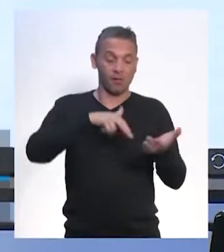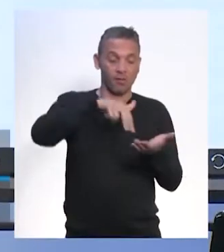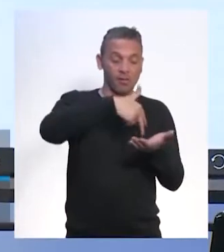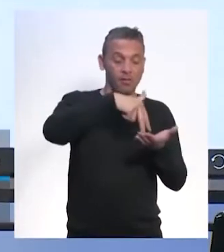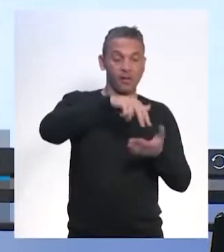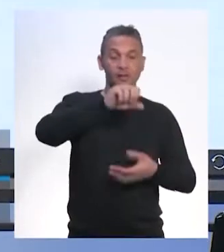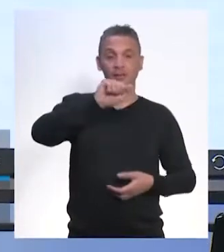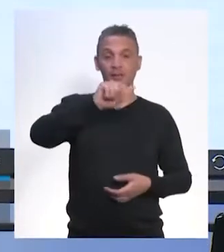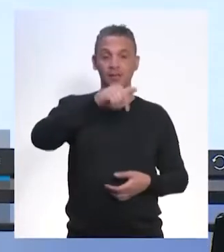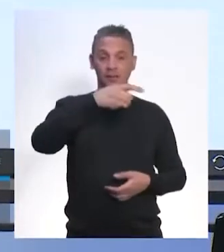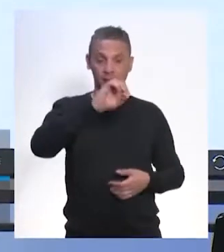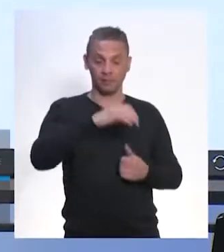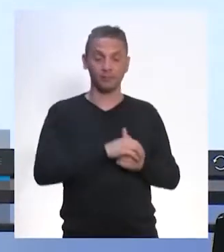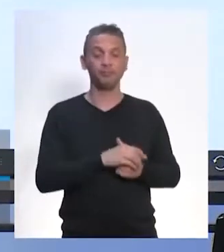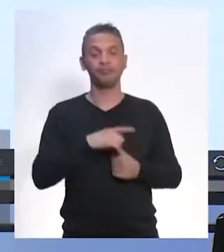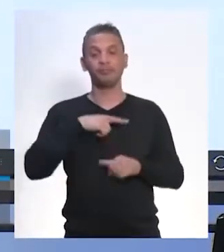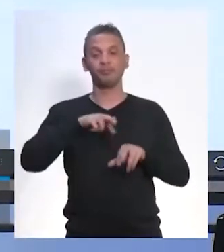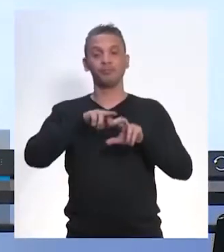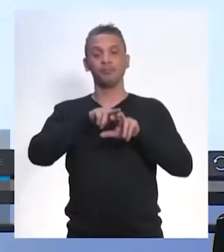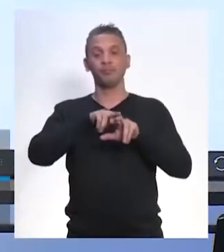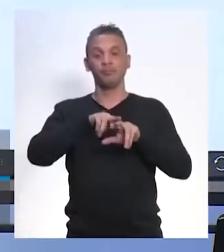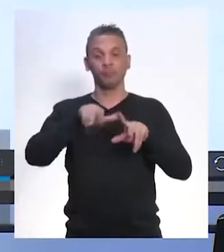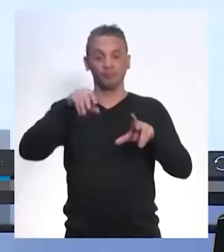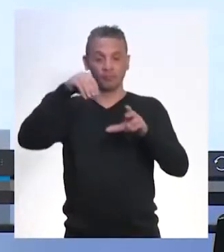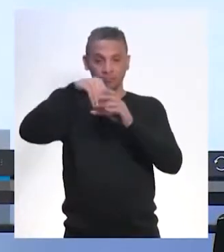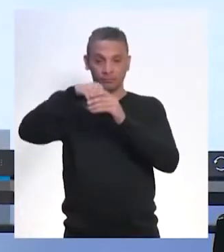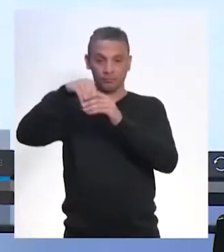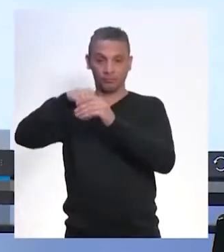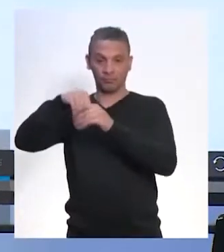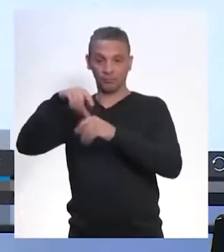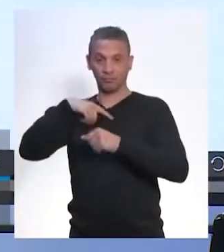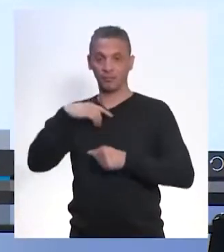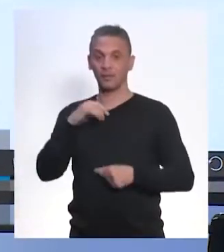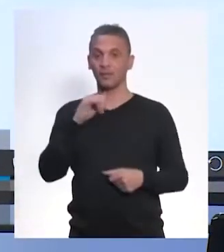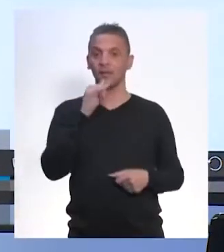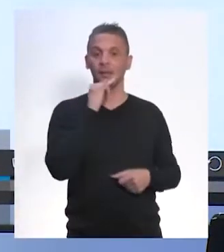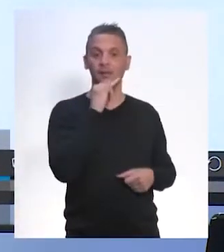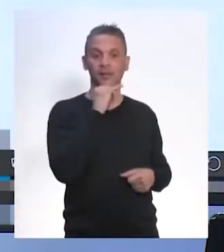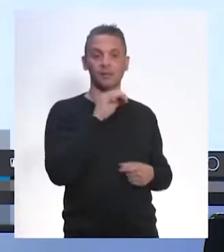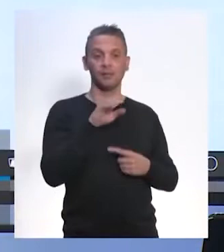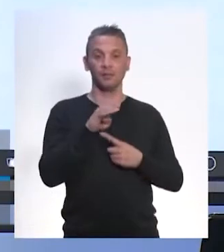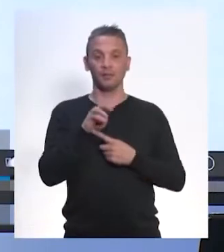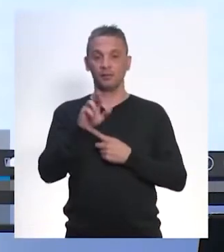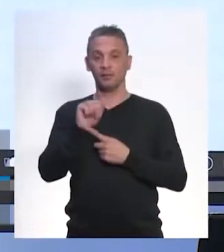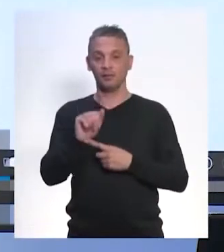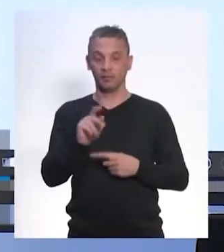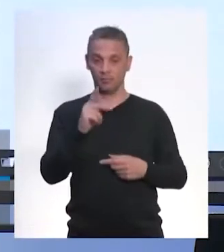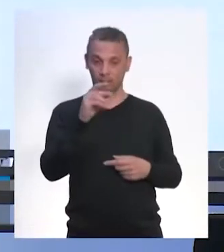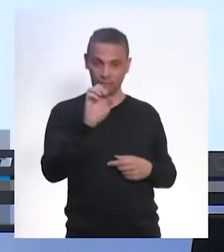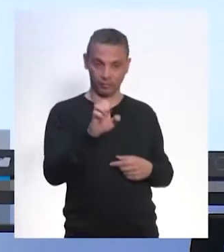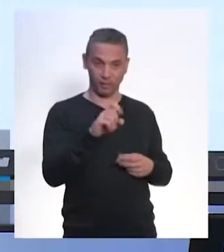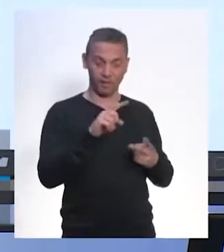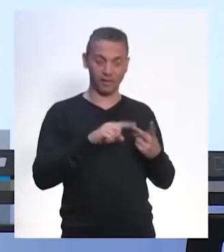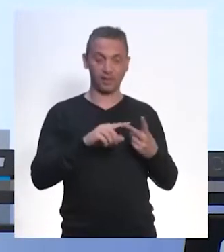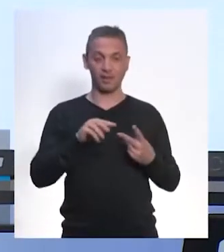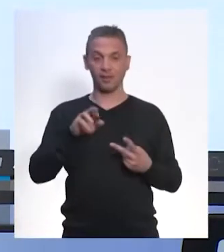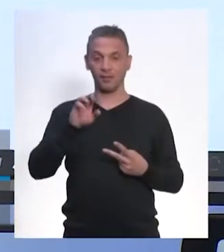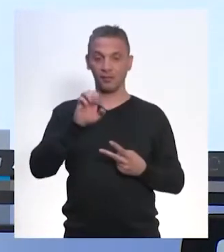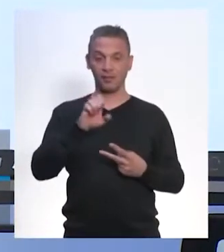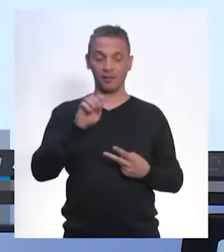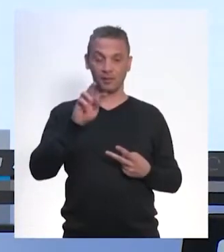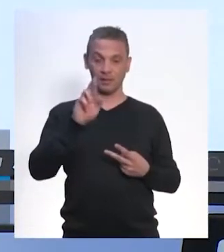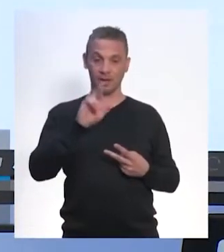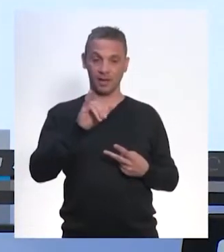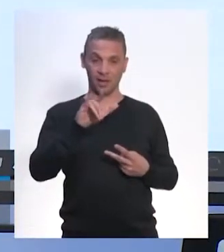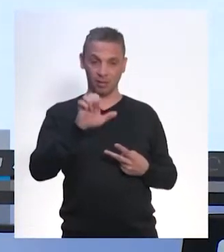Aí você tem outros estilos de dança dentro dessa modalidade. Se você fala de break, por exemplo, né, e do freestyle, como a professora citou, você